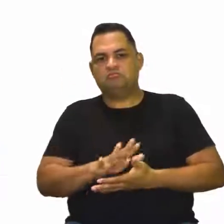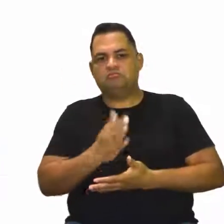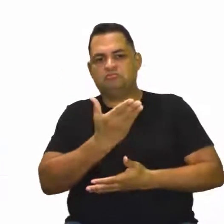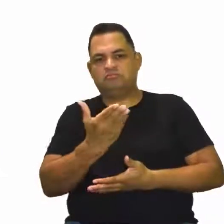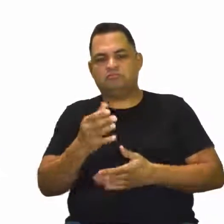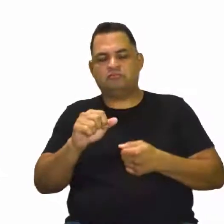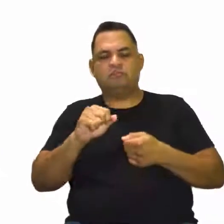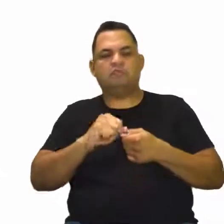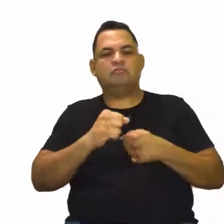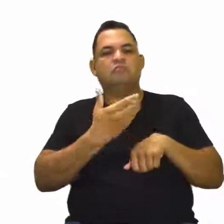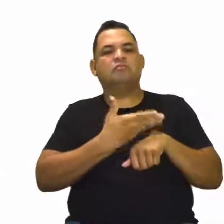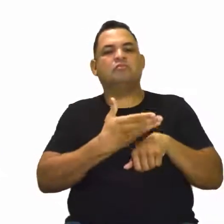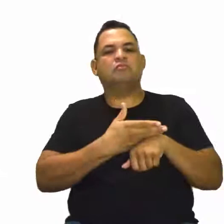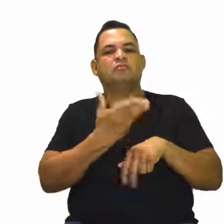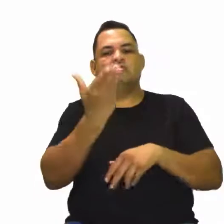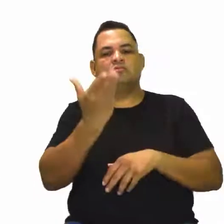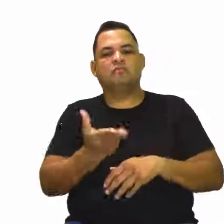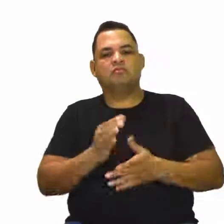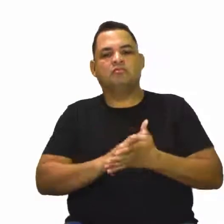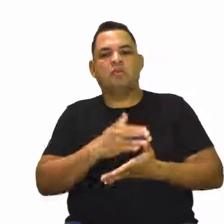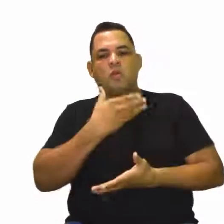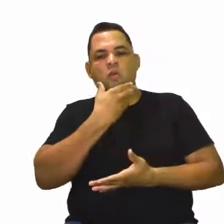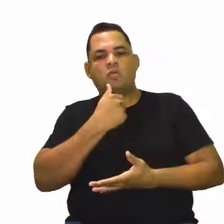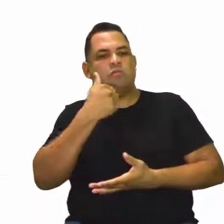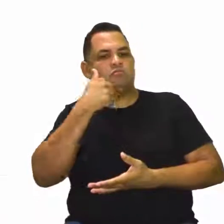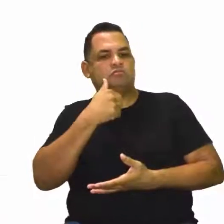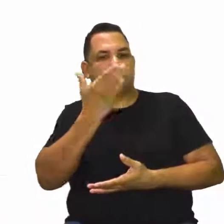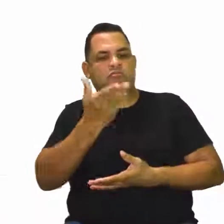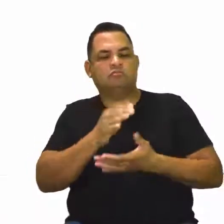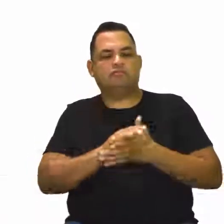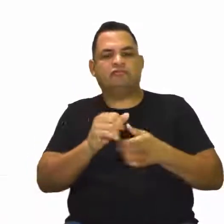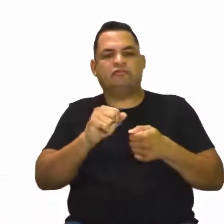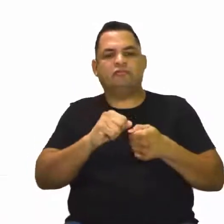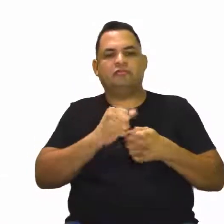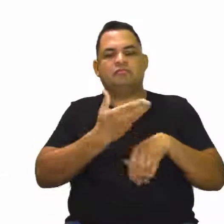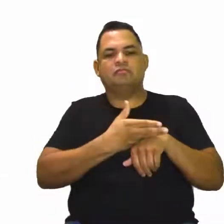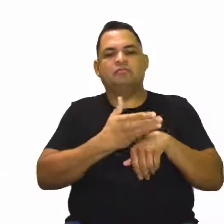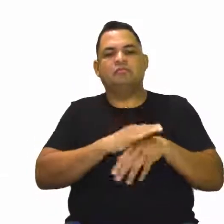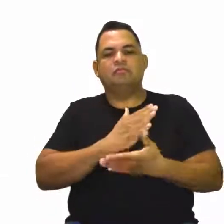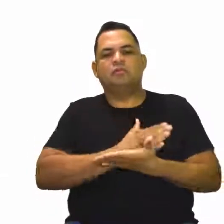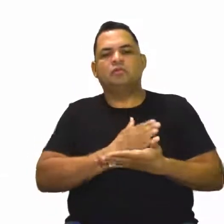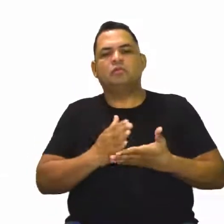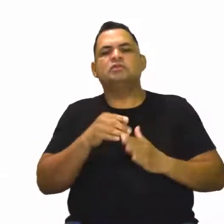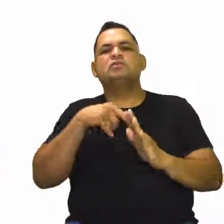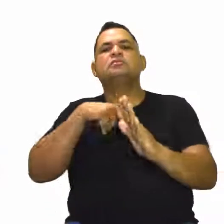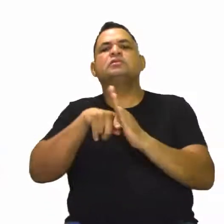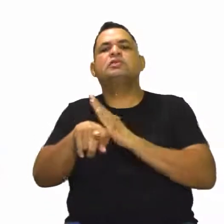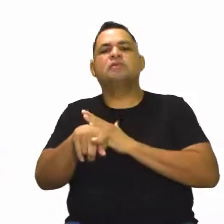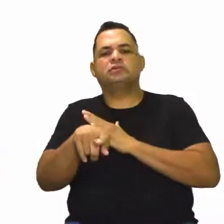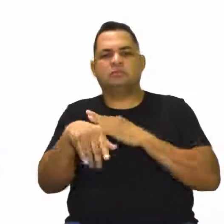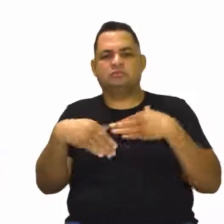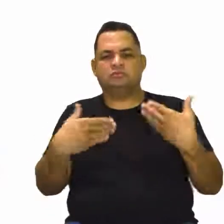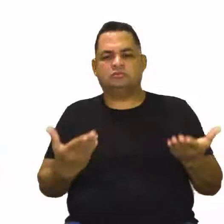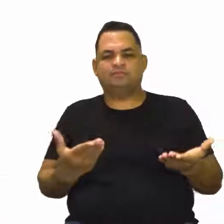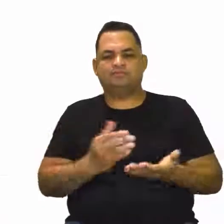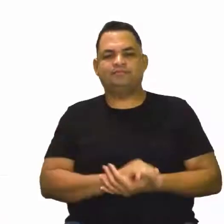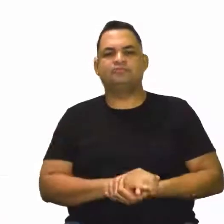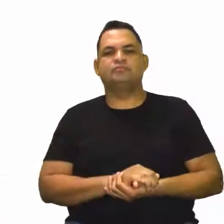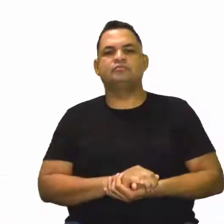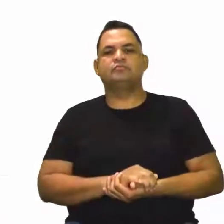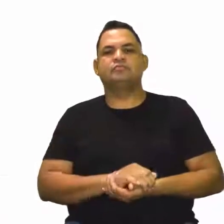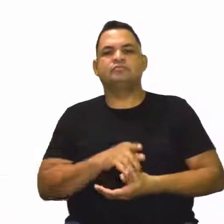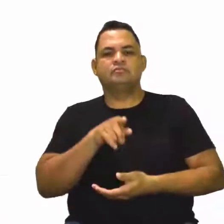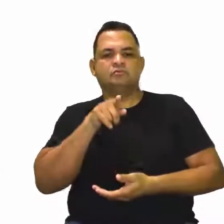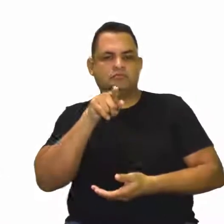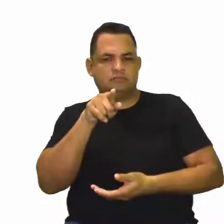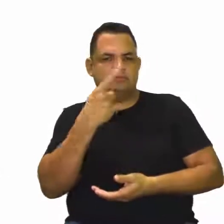bonequinhas fazendo exercício, dos bonequinhos, rapazinhos, e a gente já começa fazendo uma pergunta. Eu vou até voltar aqui. Você